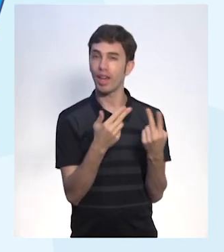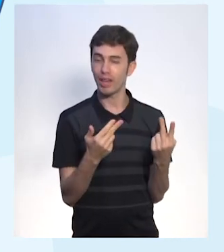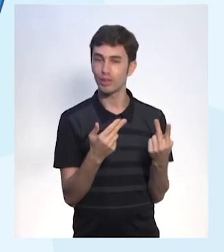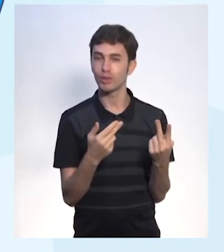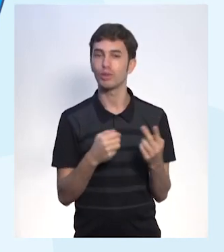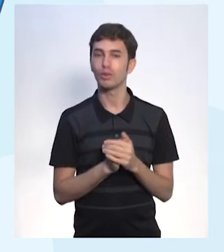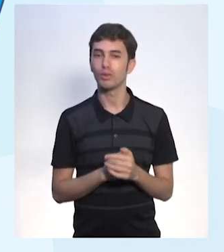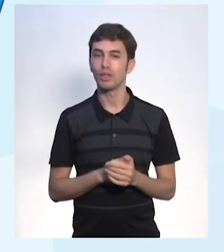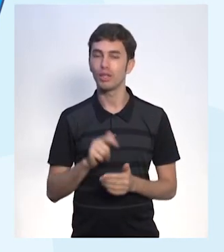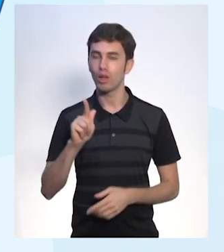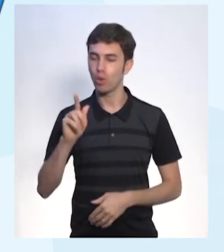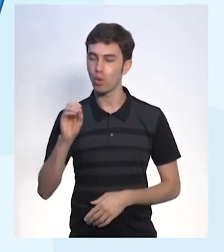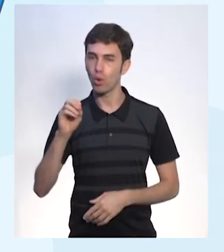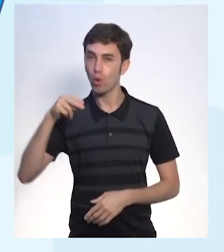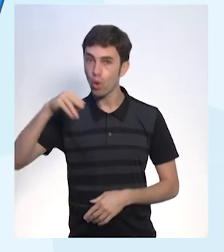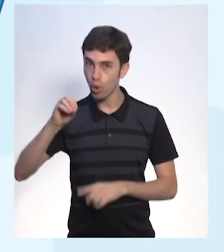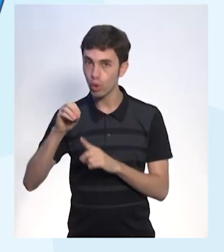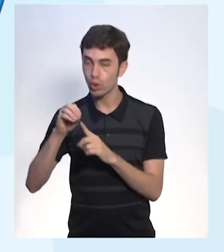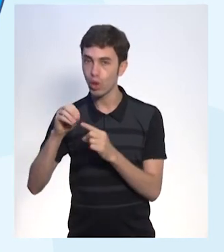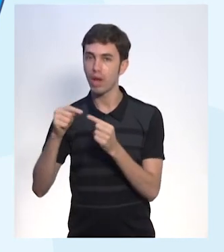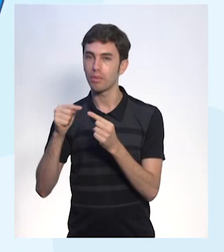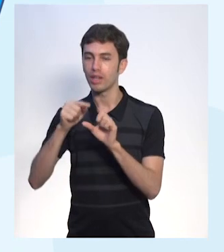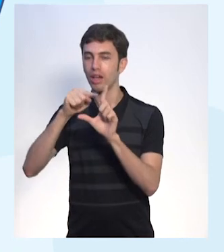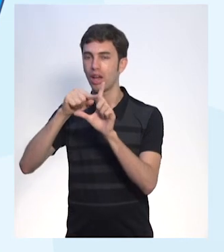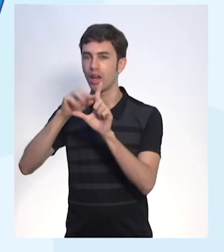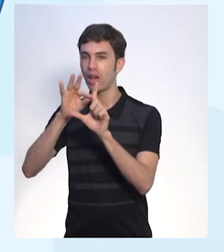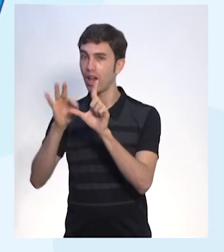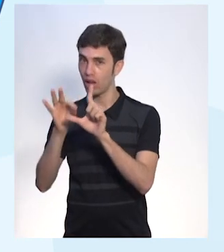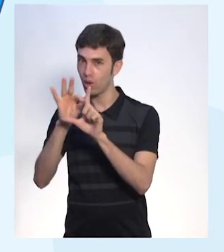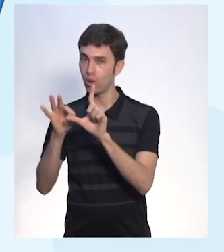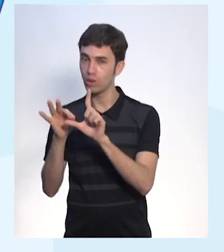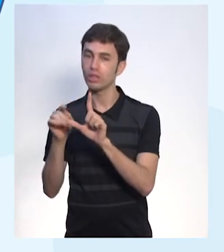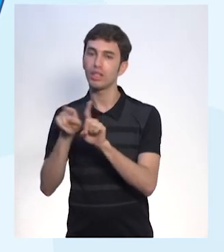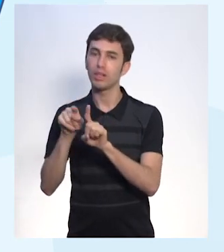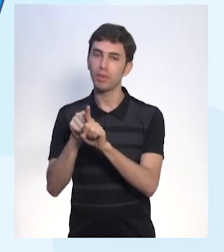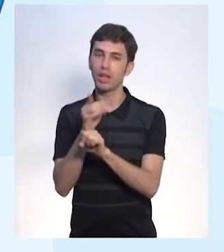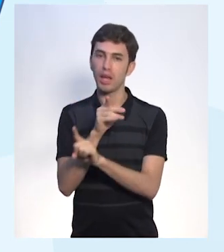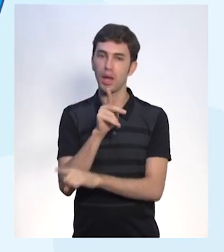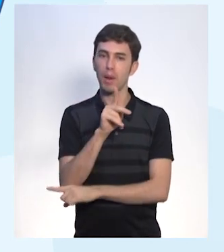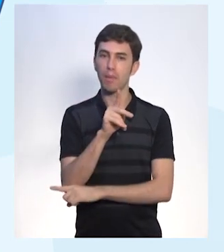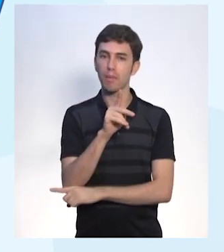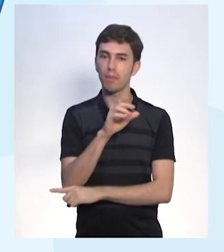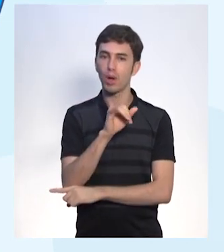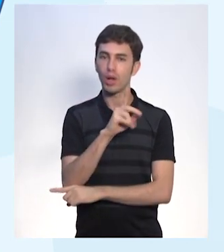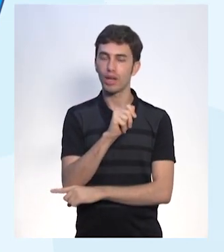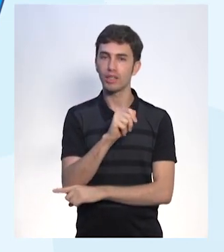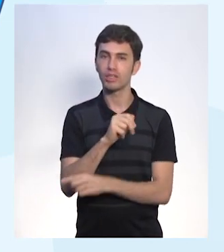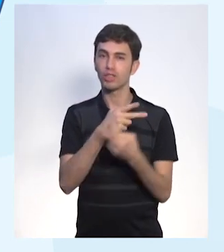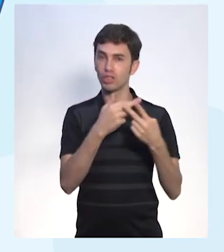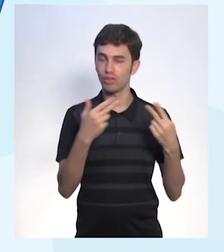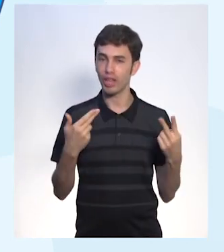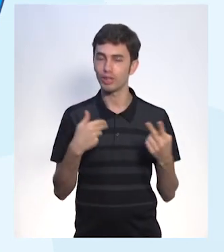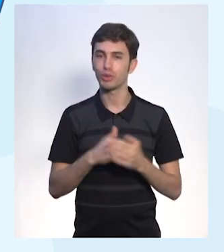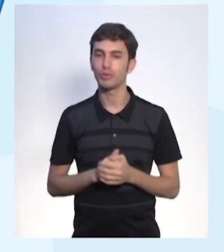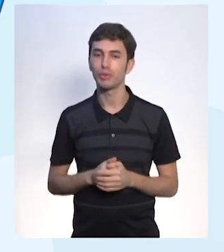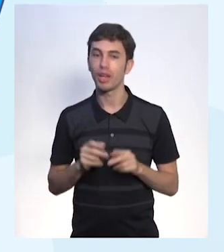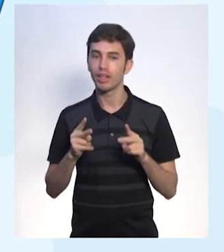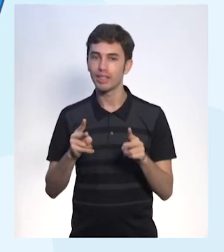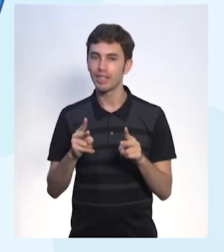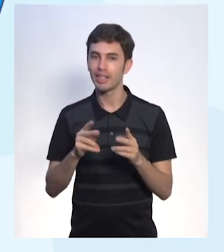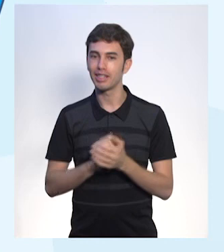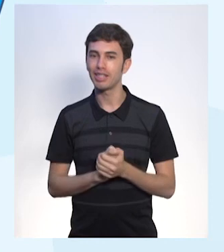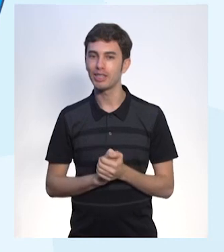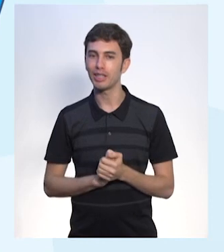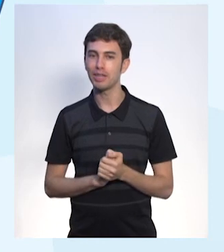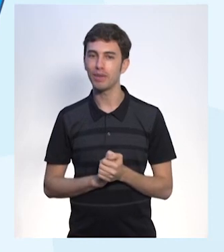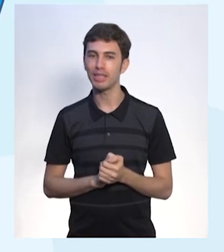famosos polissílabos lá da língua portuguesa. Tudo bem? Olha lá, na sequência, então o quê? Existem muitas definições